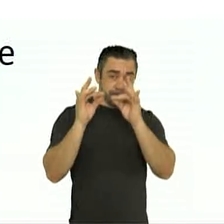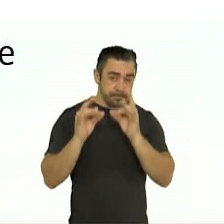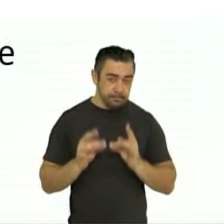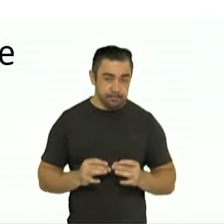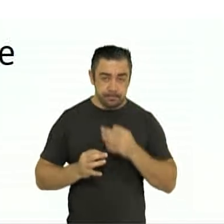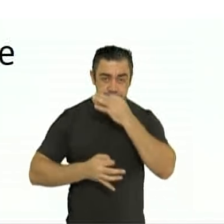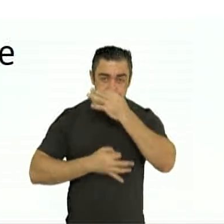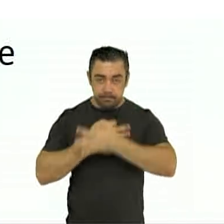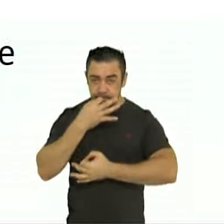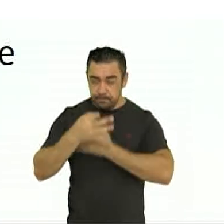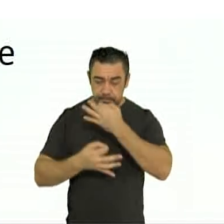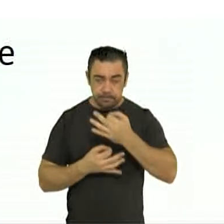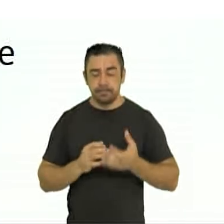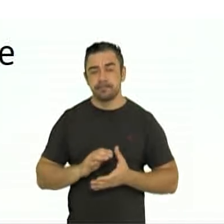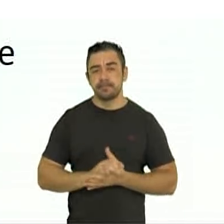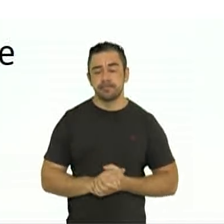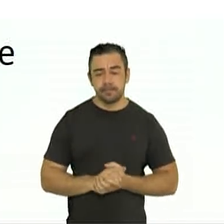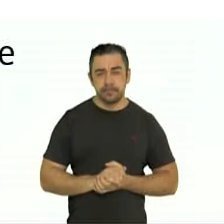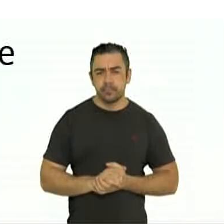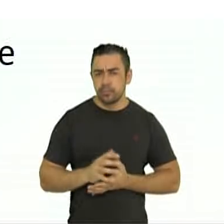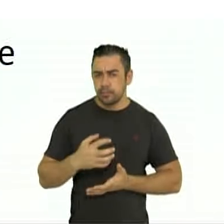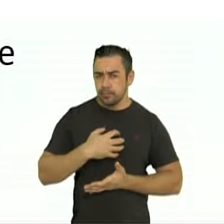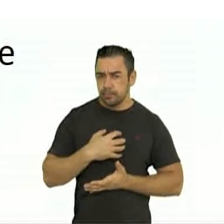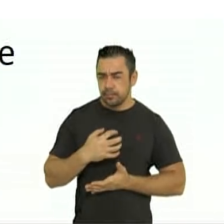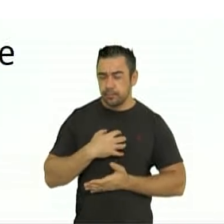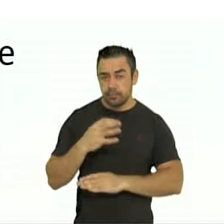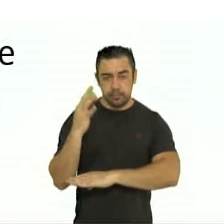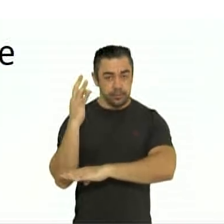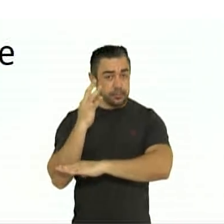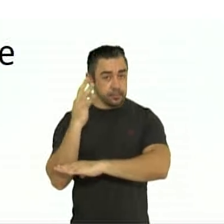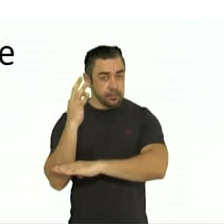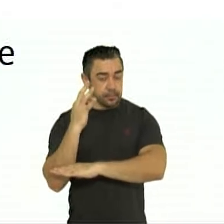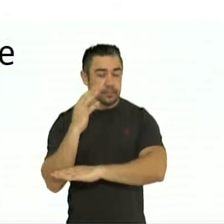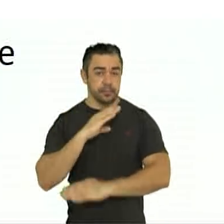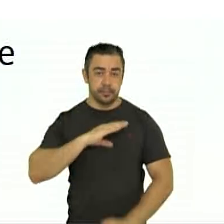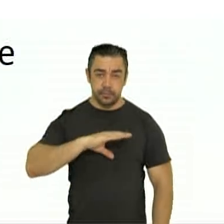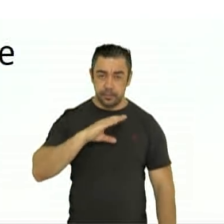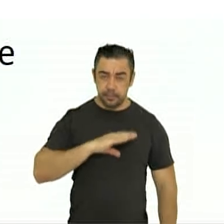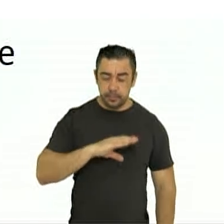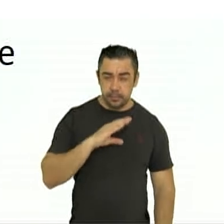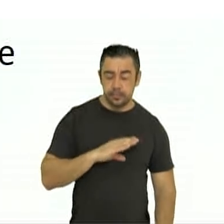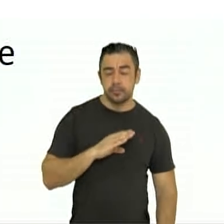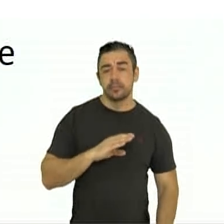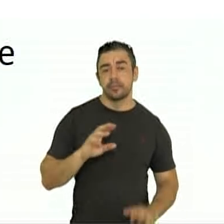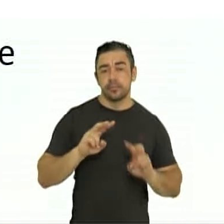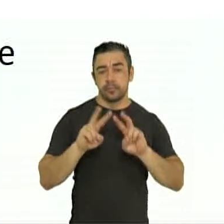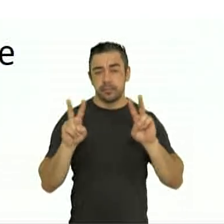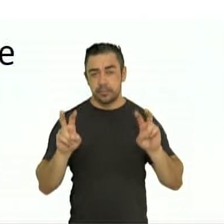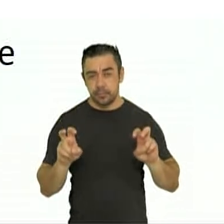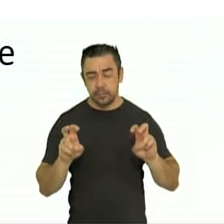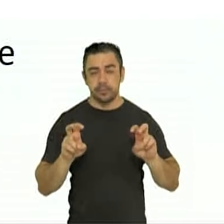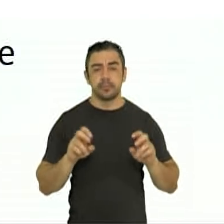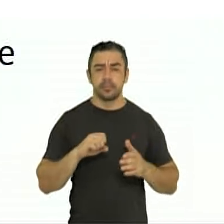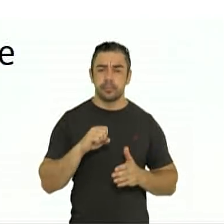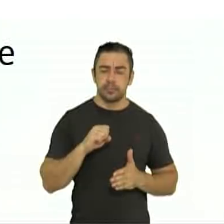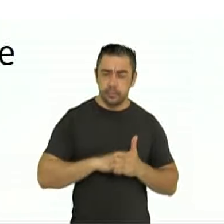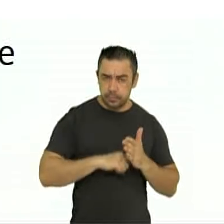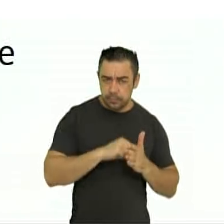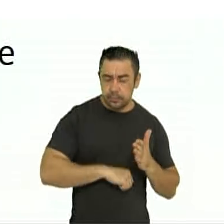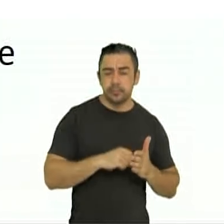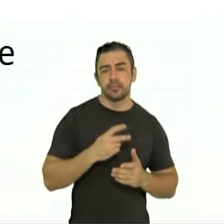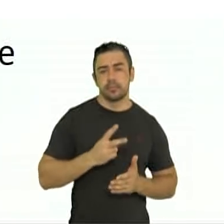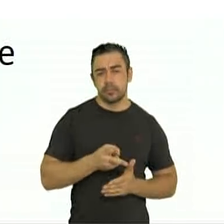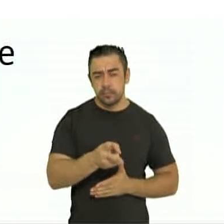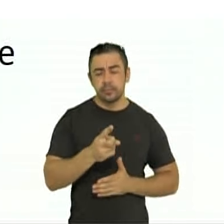dissertativo argumentativo em modalidade escrita formal da língua portuguesa sobre o tema A persistência da violência